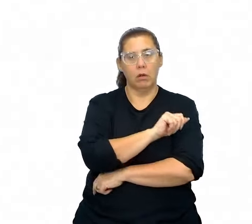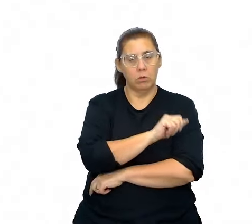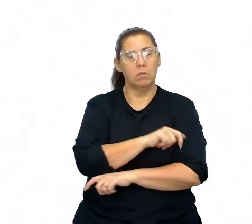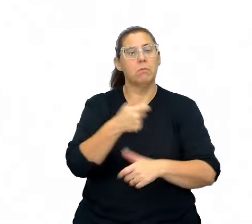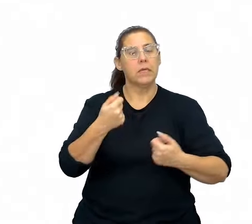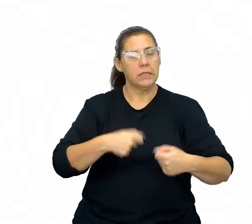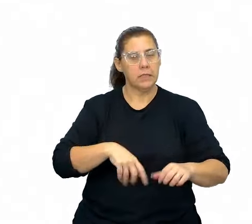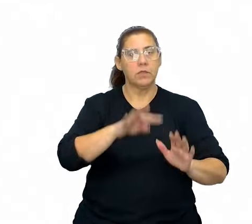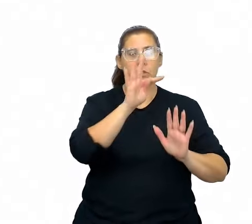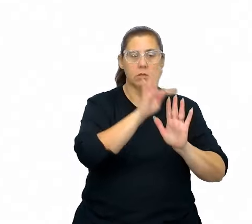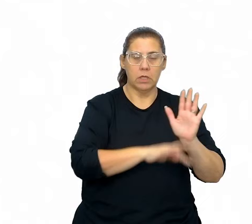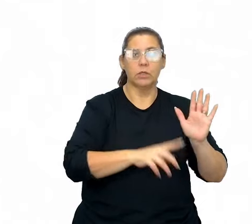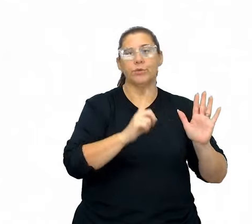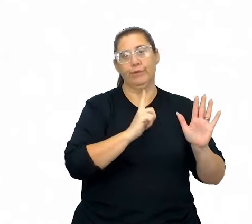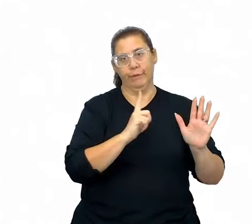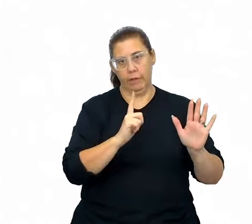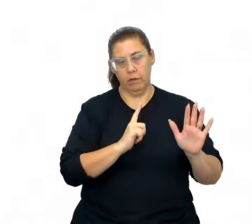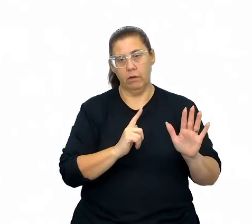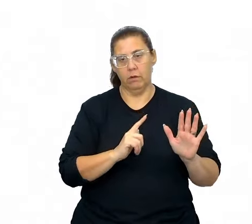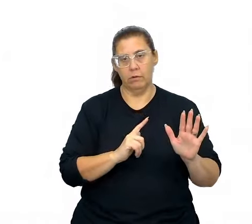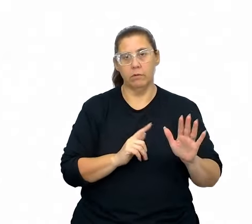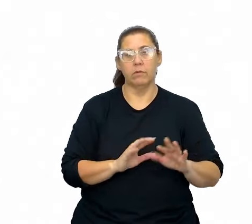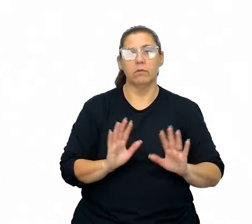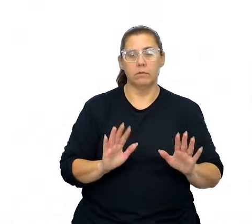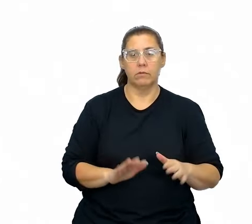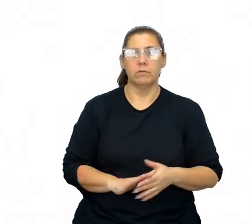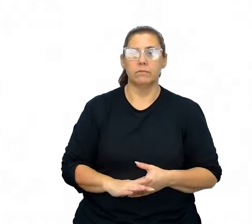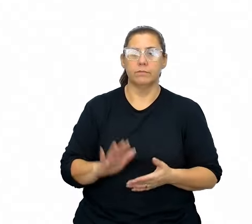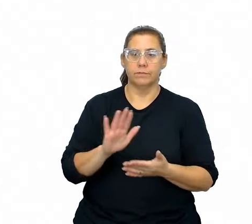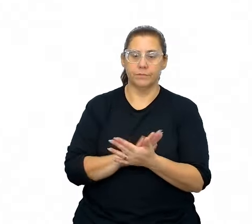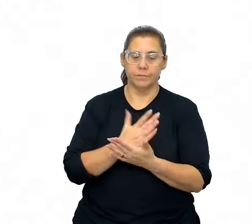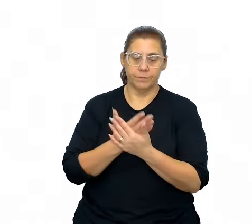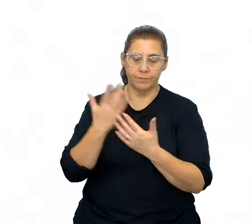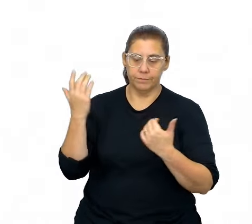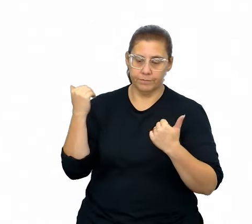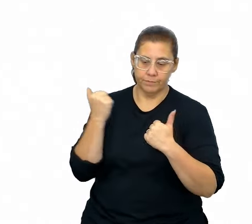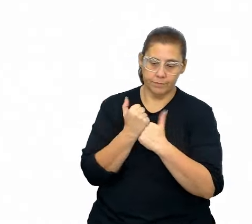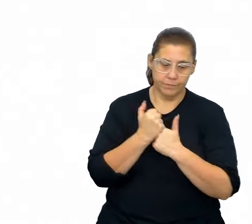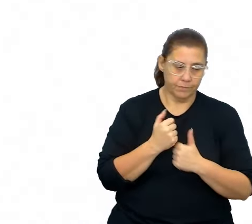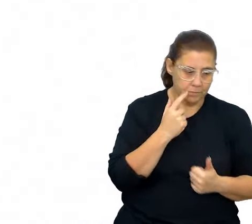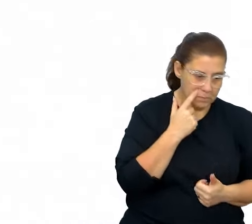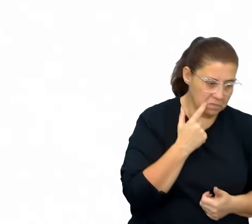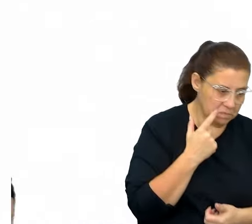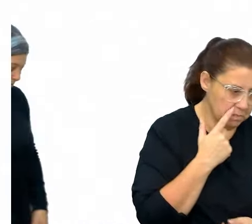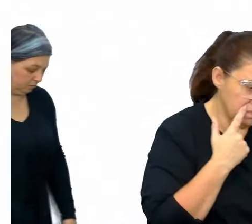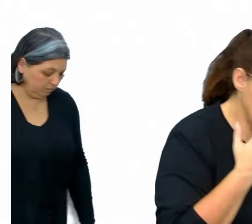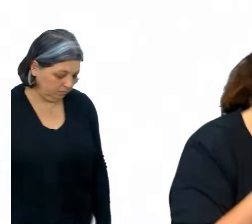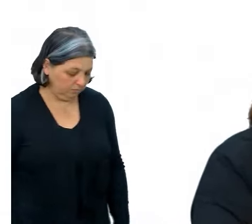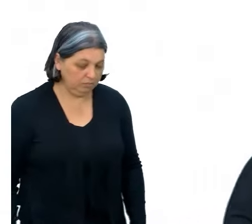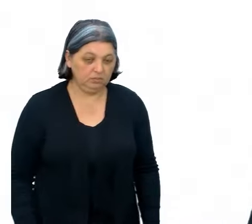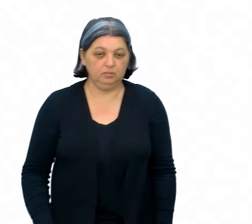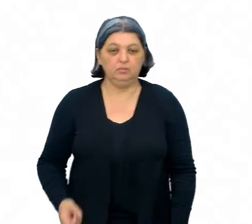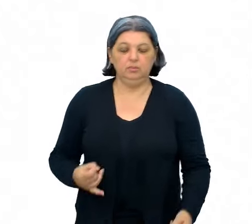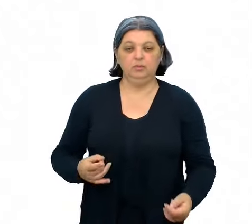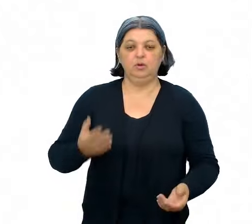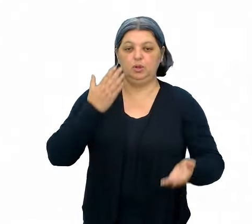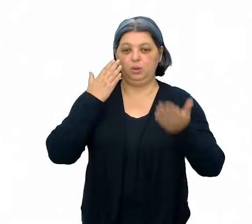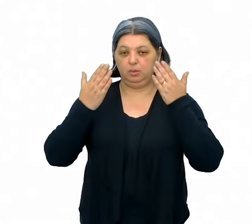estudantes precisam ter o texto em mão ou nos olhos, né? Se forem trabalhar, por exemplo, com um